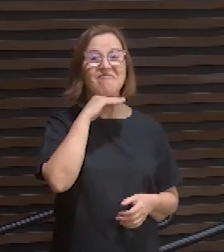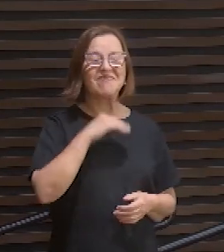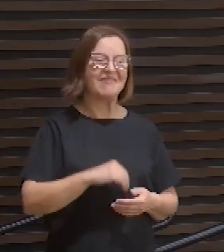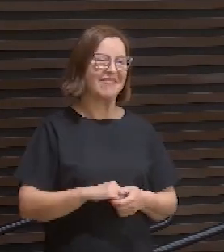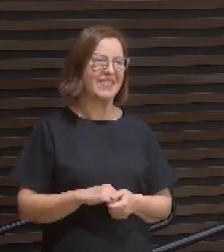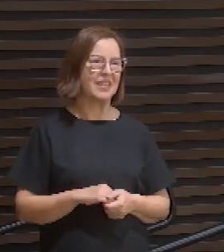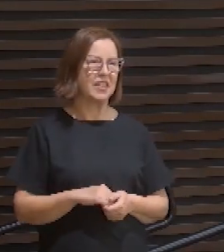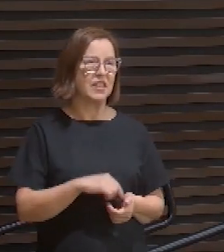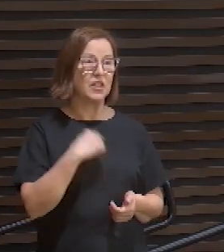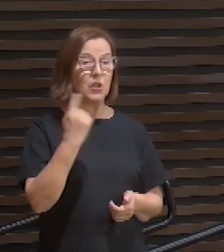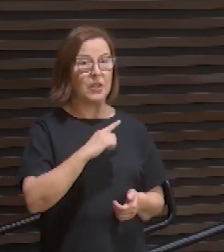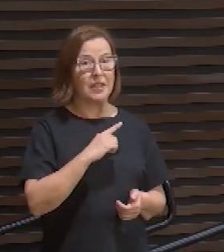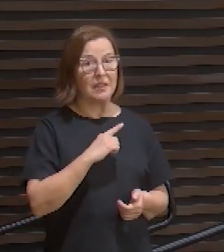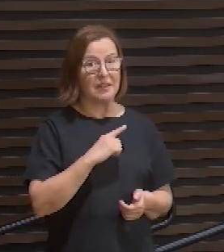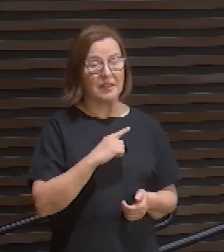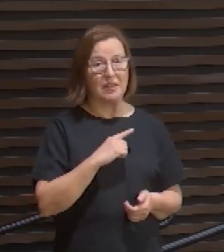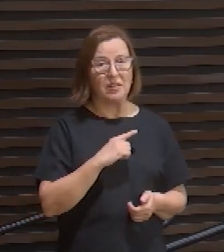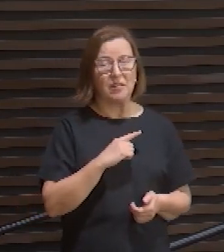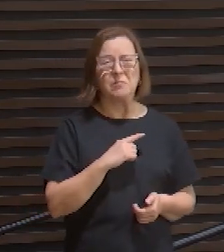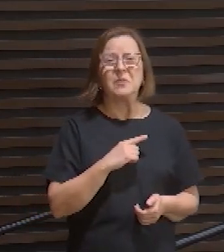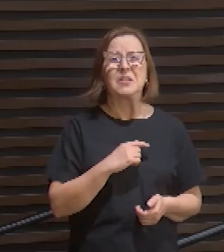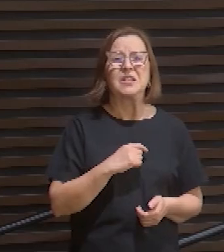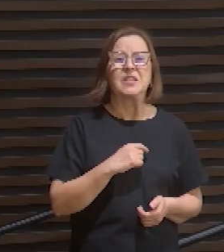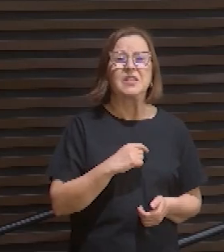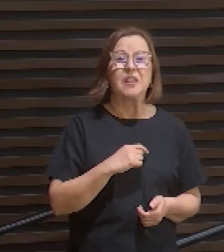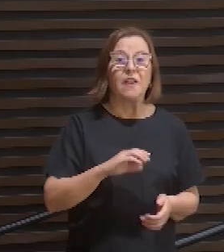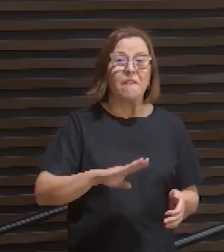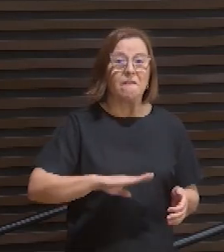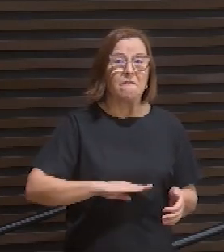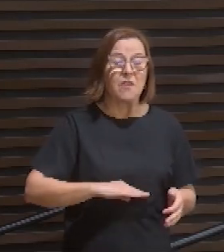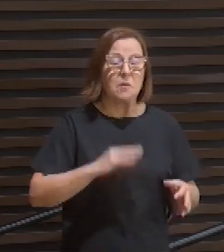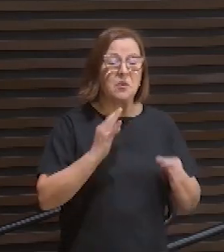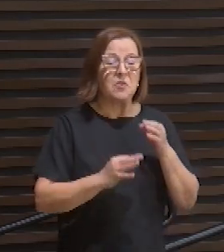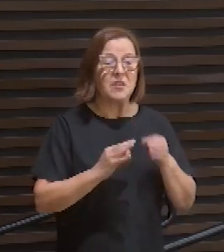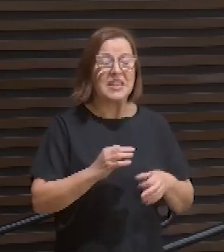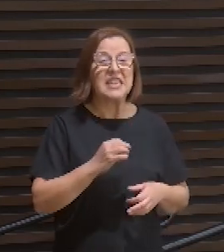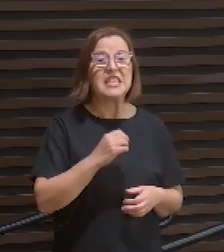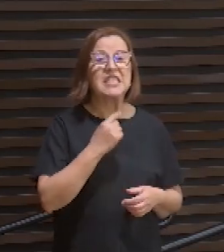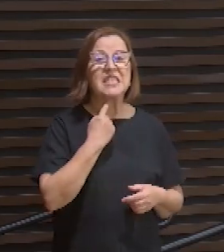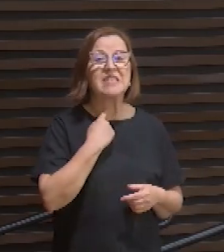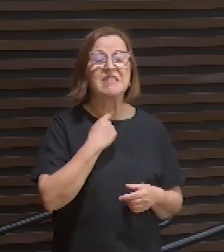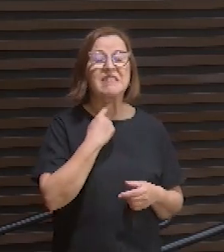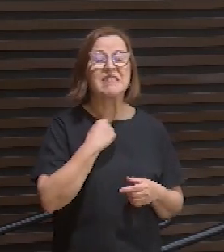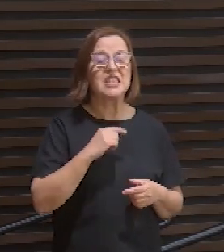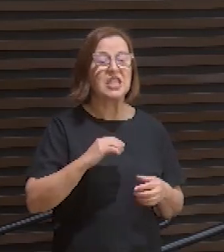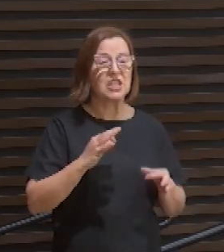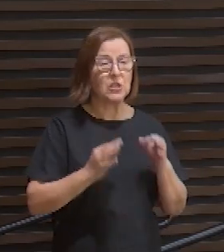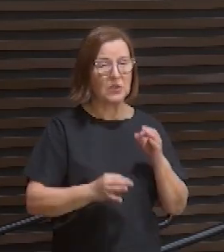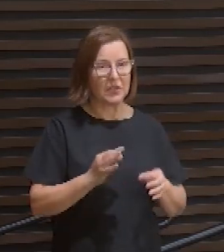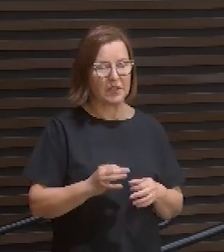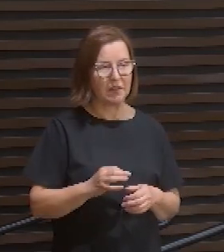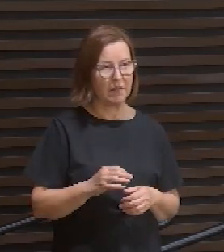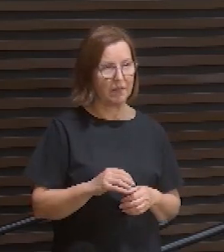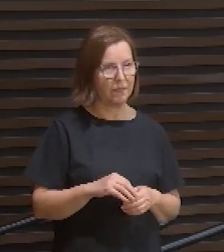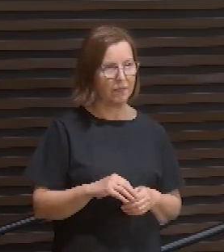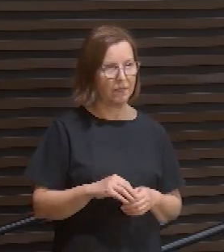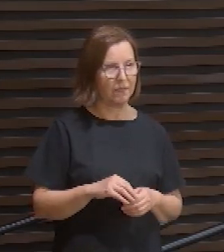temos fome de justiça, não temos? Temos sede de justiça. A gente vê a nossa justiça, por exemplo, o judiciário, você não tem...